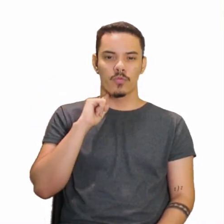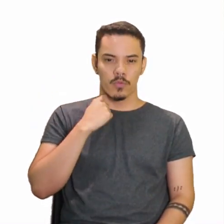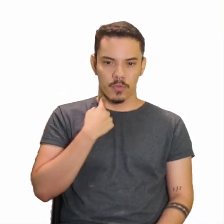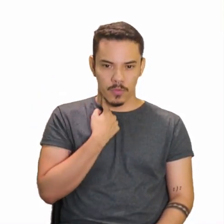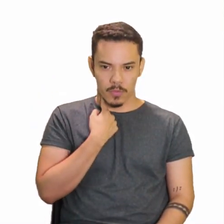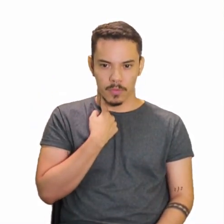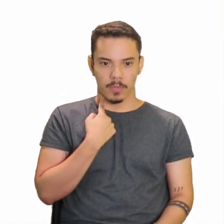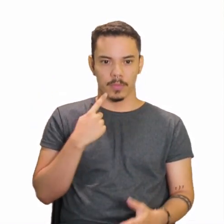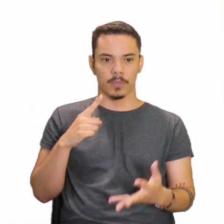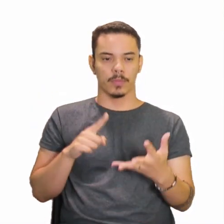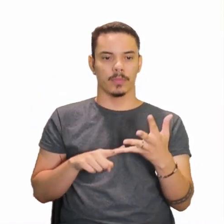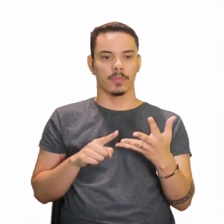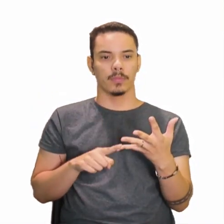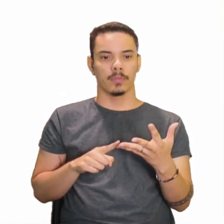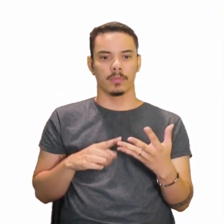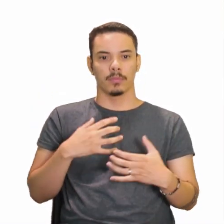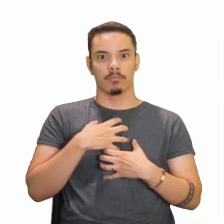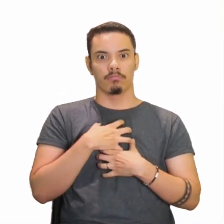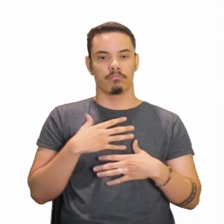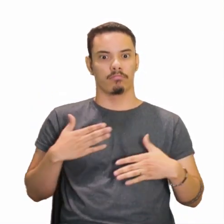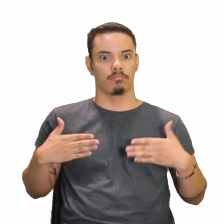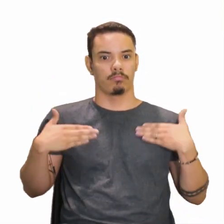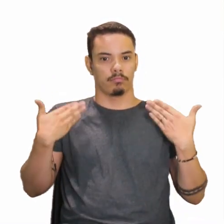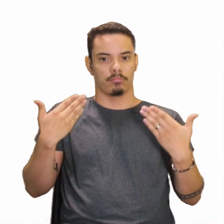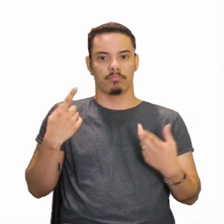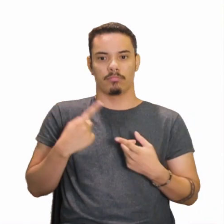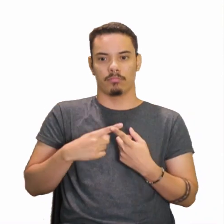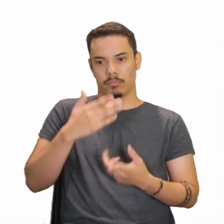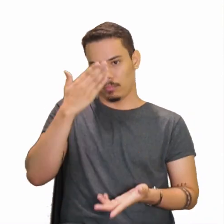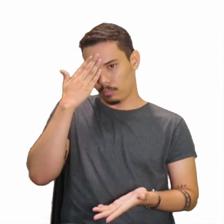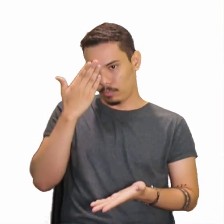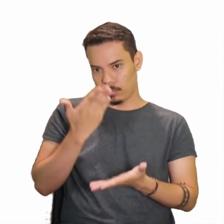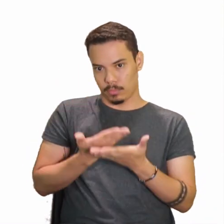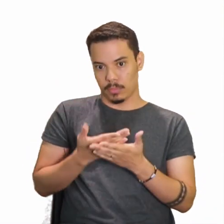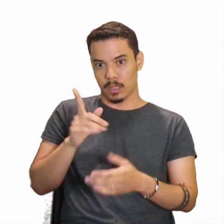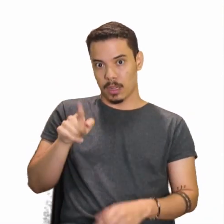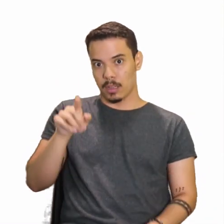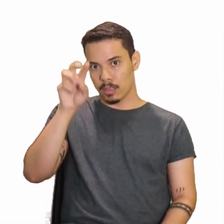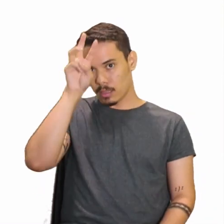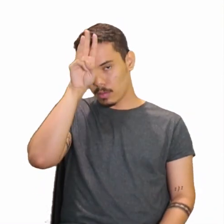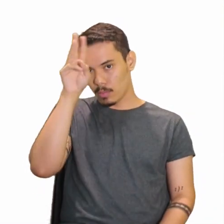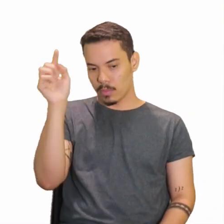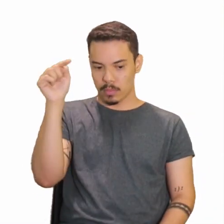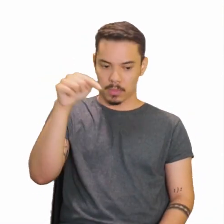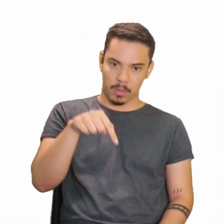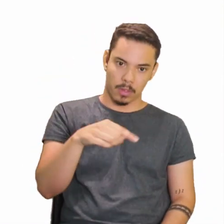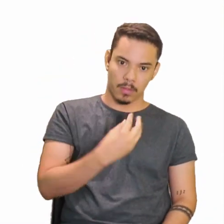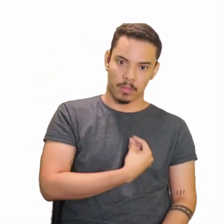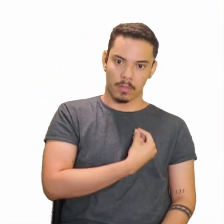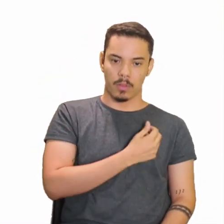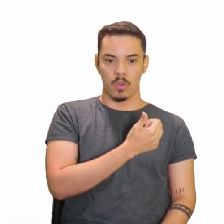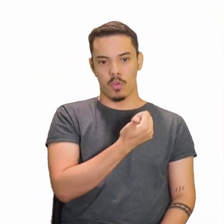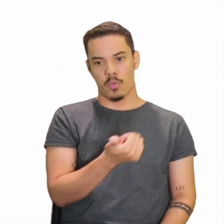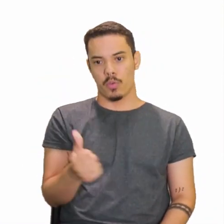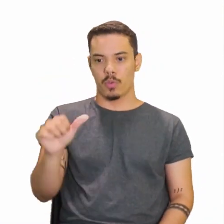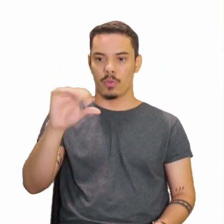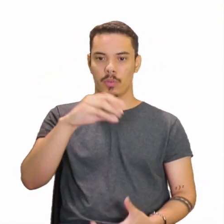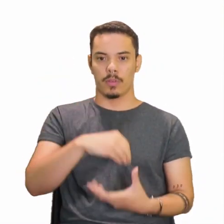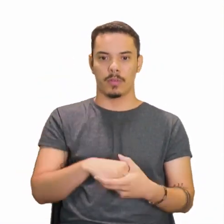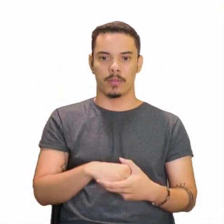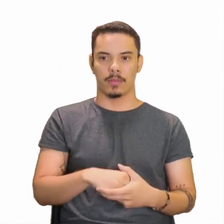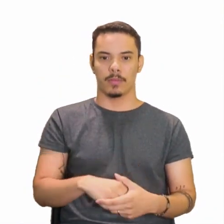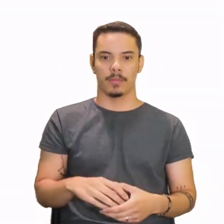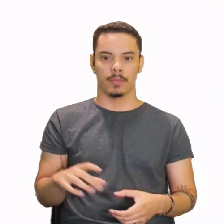no rio. E. Sentimento de espanto, pois acreditava que era Cebolinha mergulhando no rio.